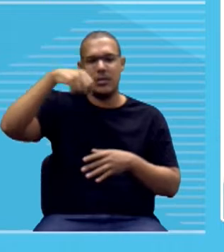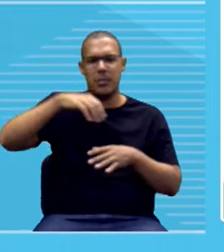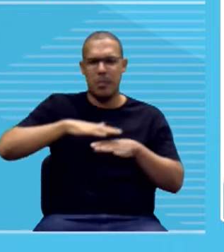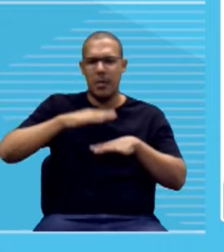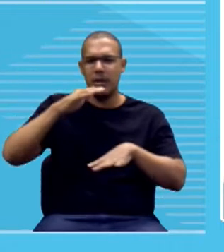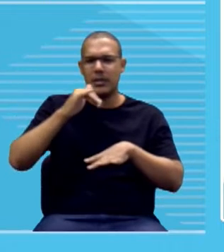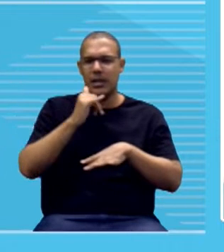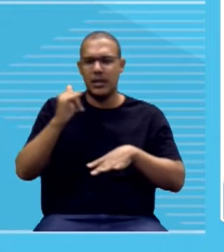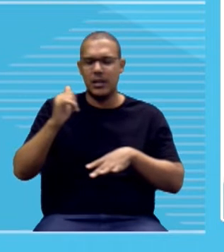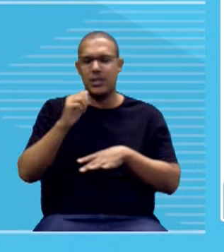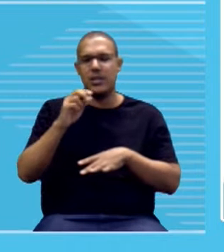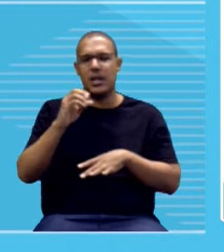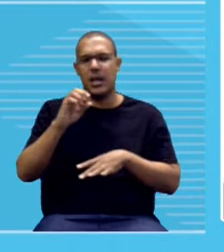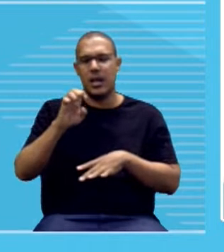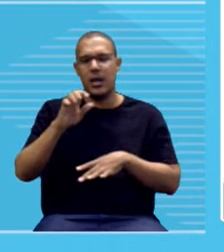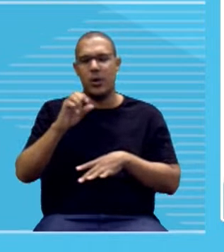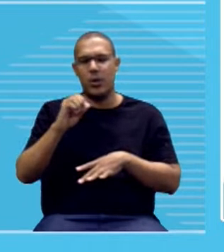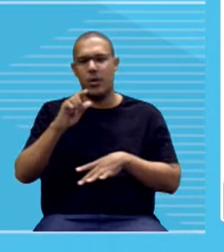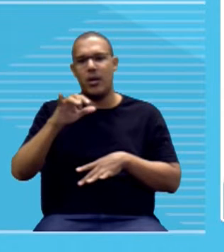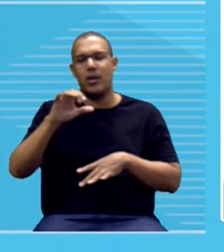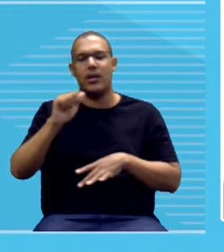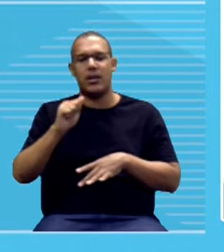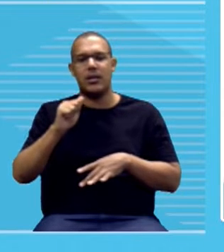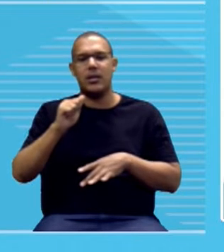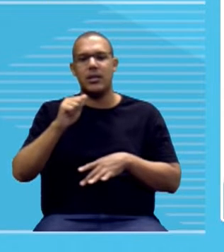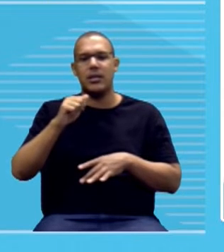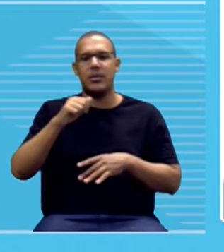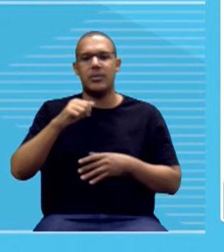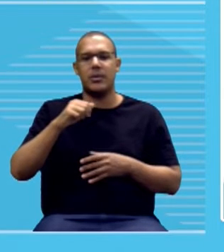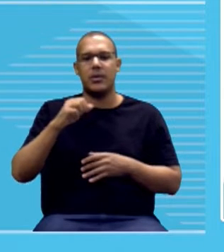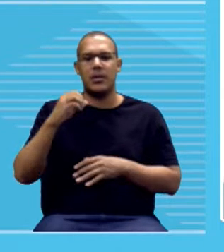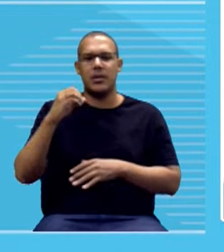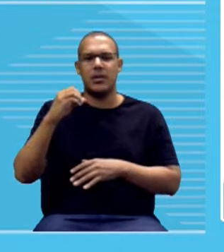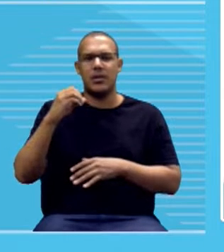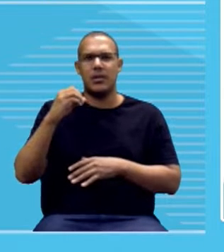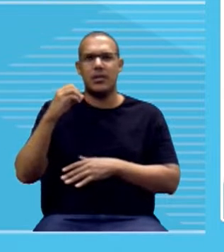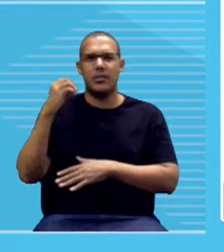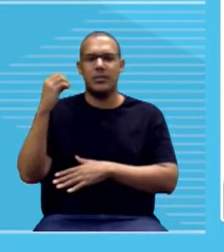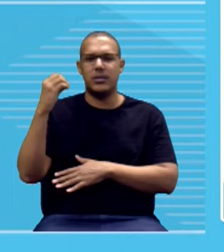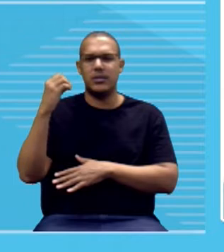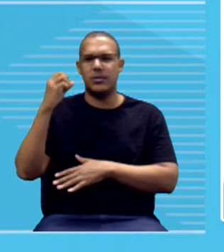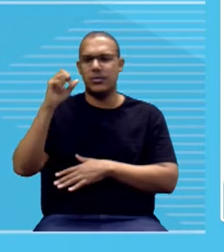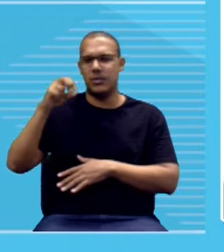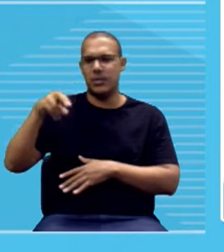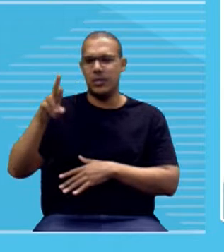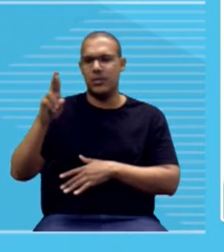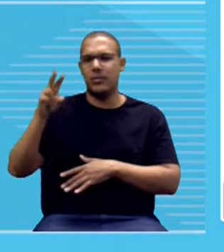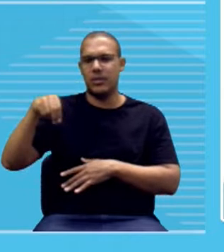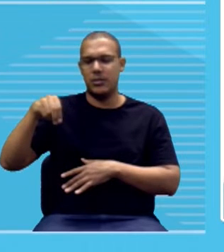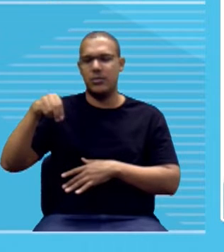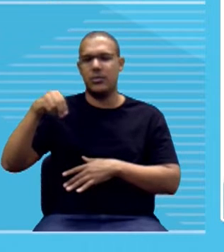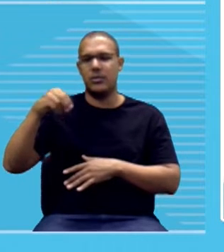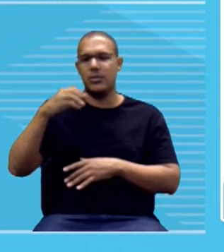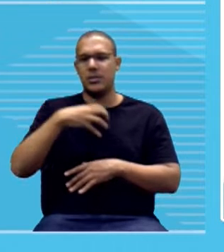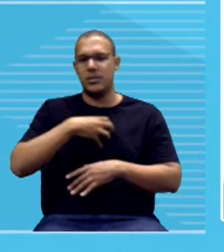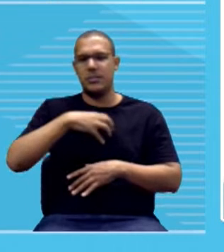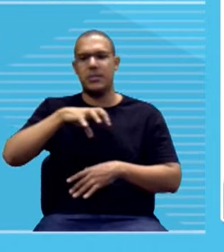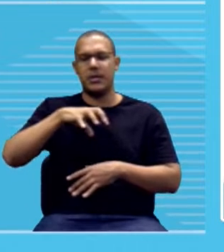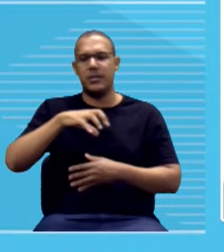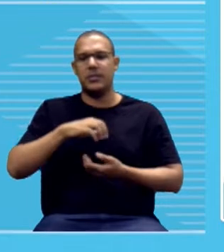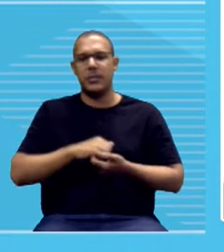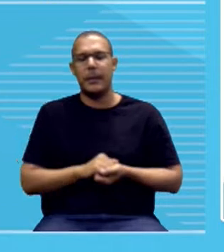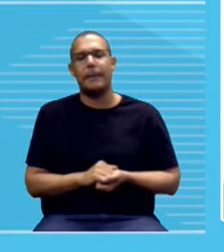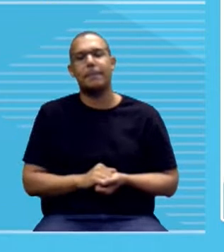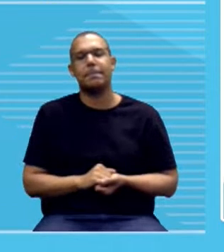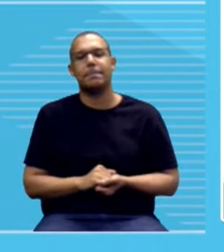energia eólica no Brasil, sendo Rio Grande do Norte e Bahia os maiores estados produtores desse